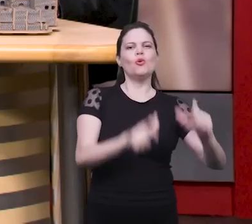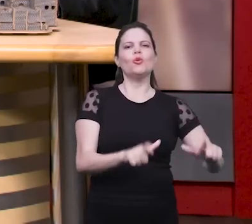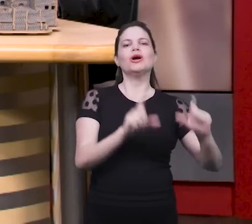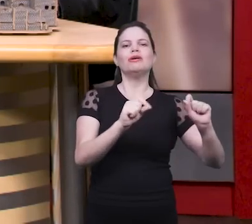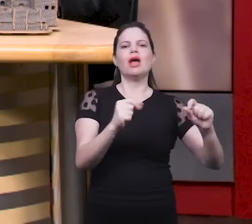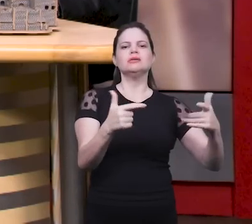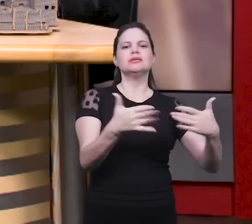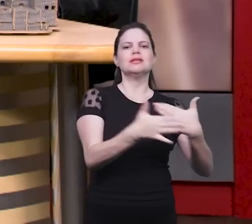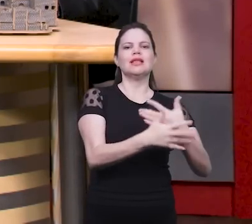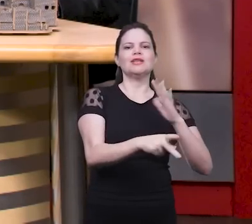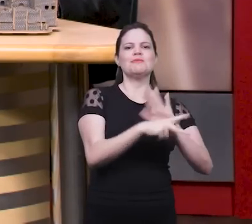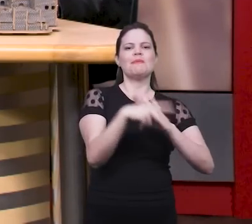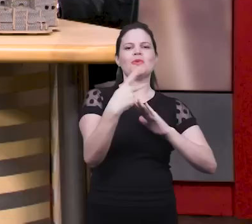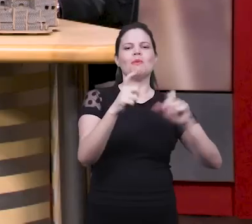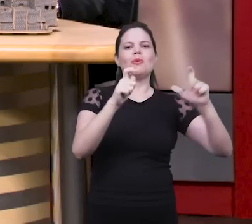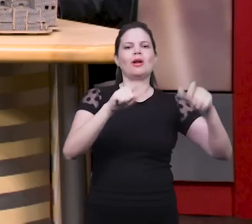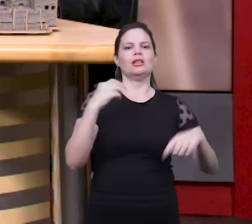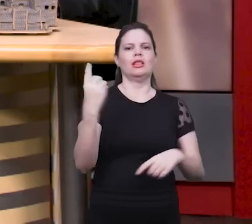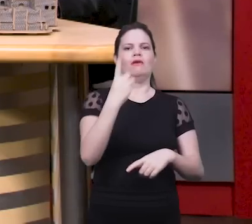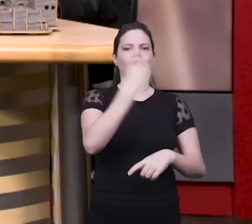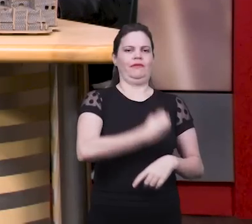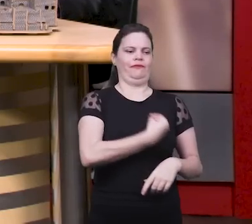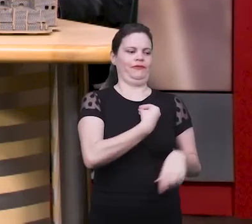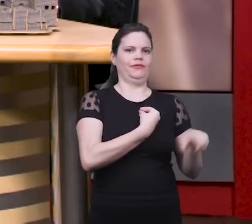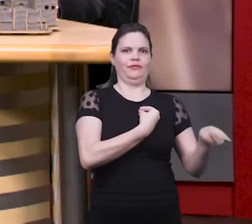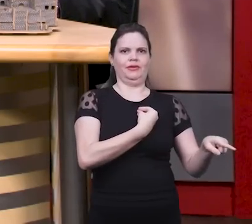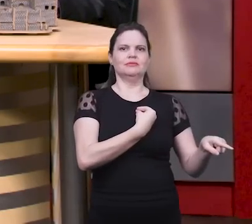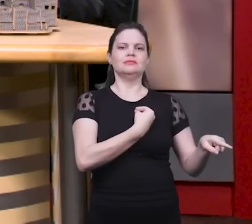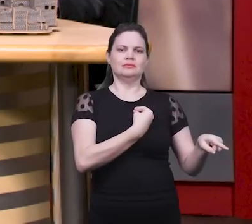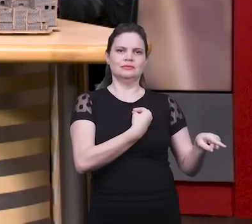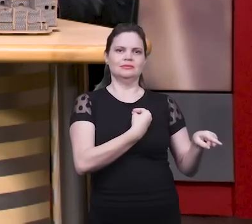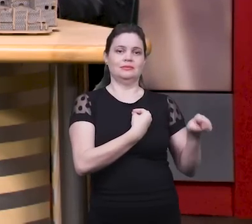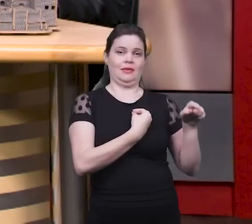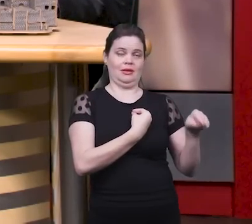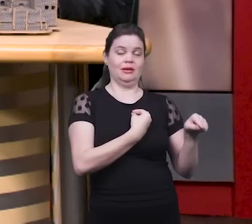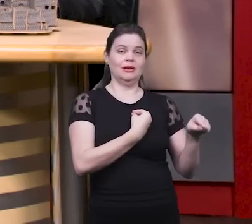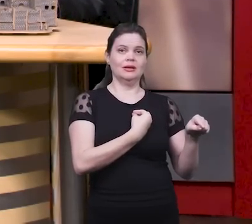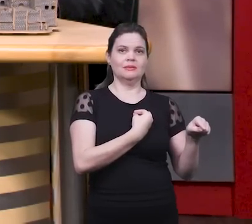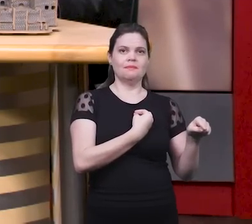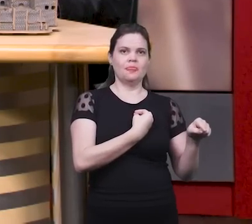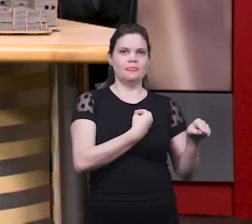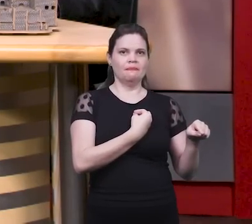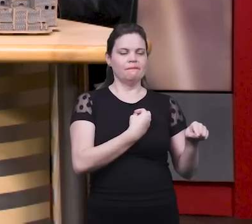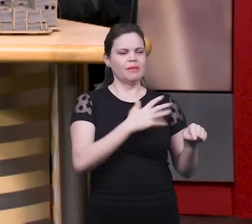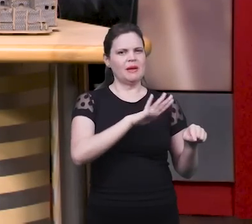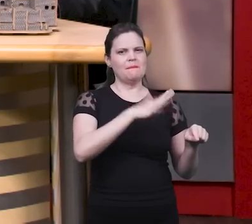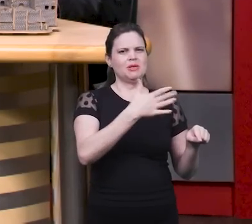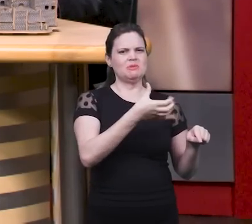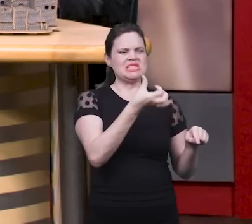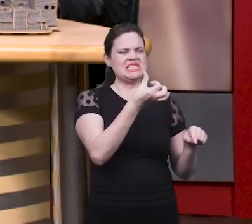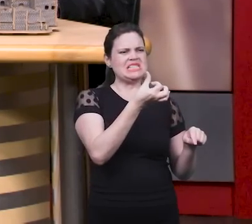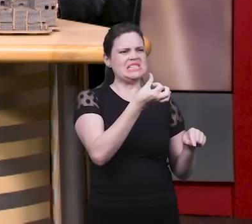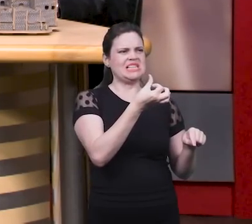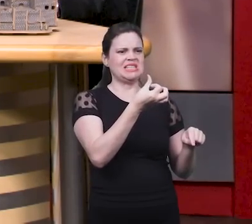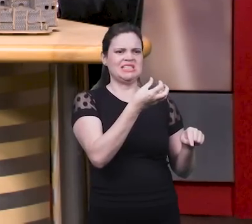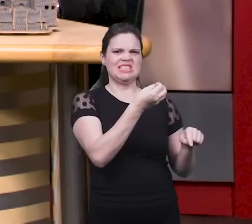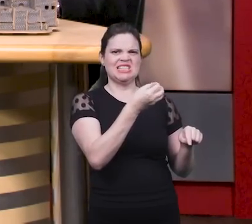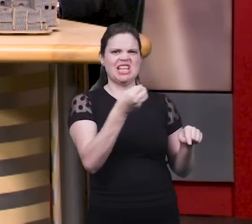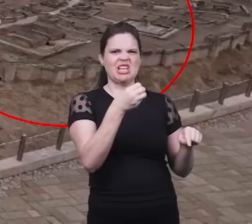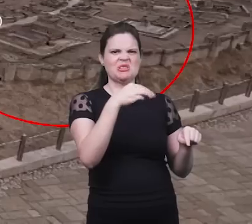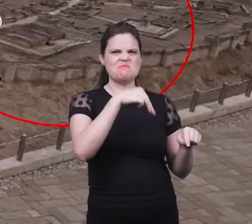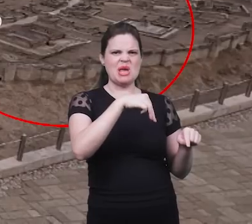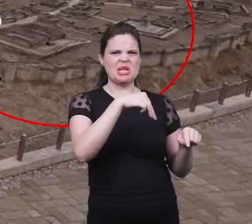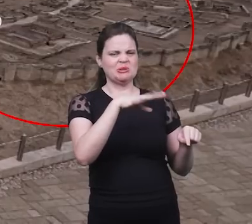então desce 700 metros da parte do tanque do templo do lado de lá, e